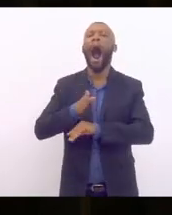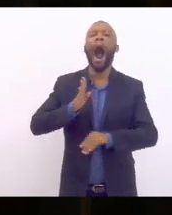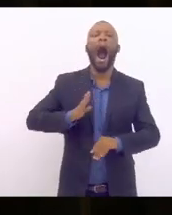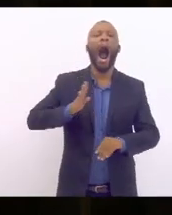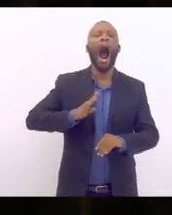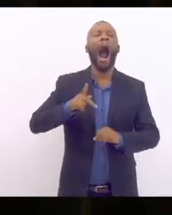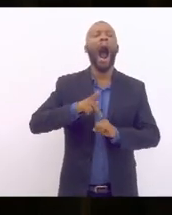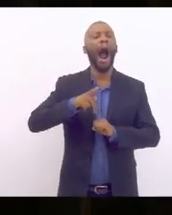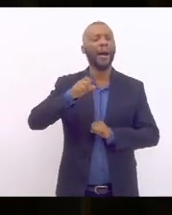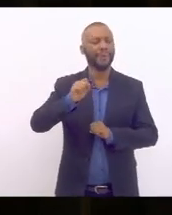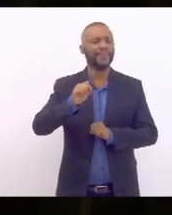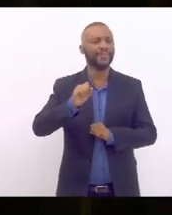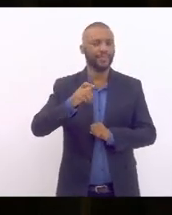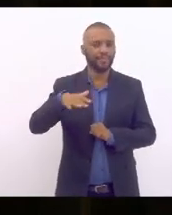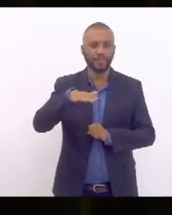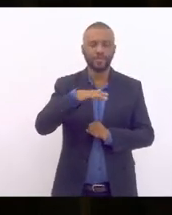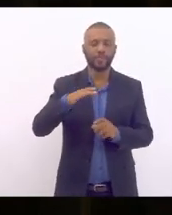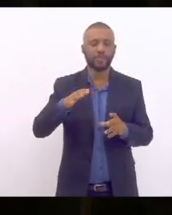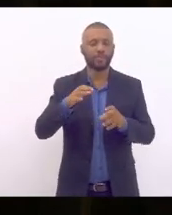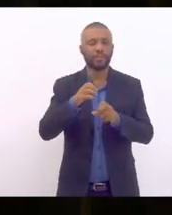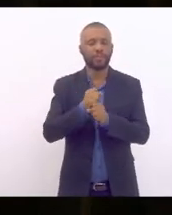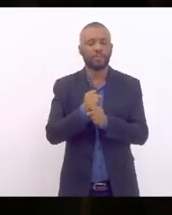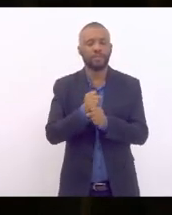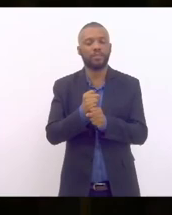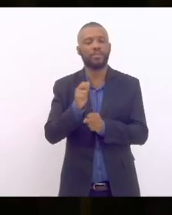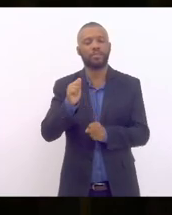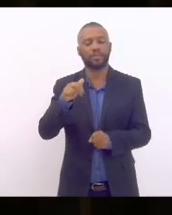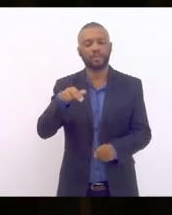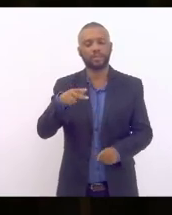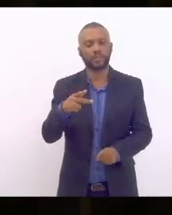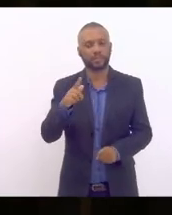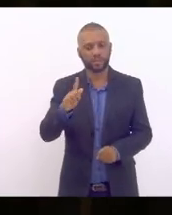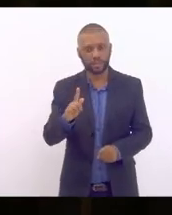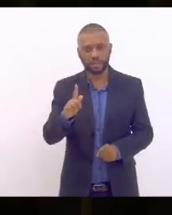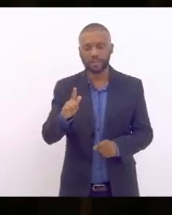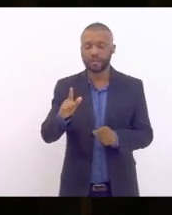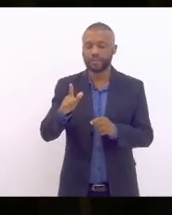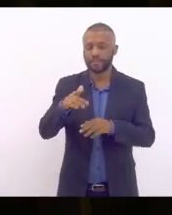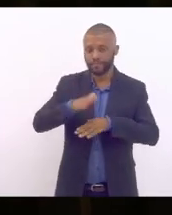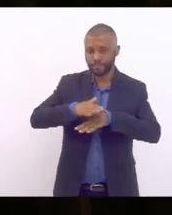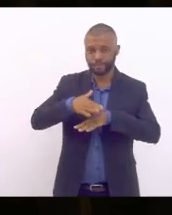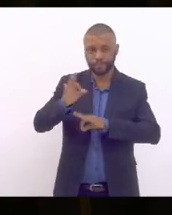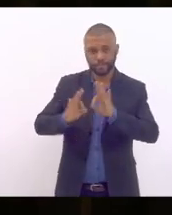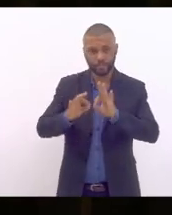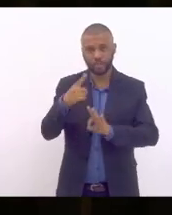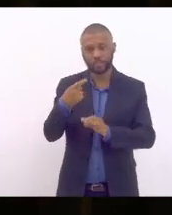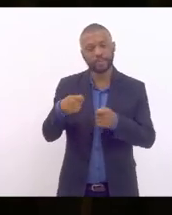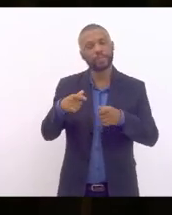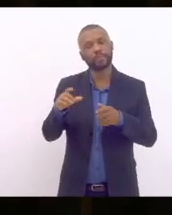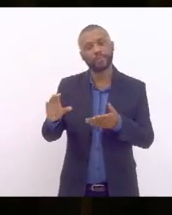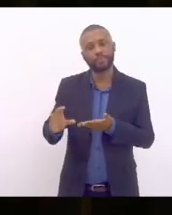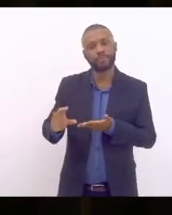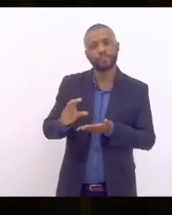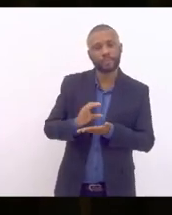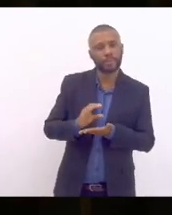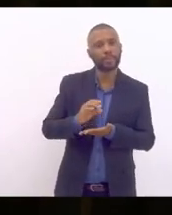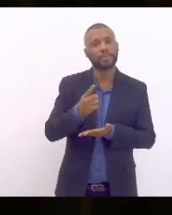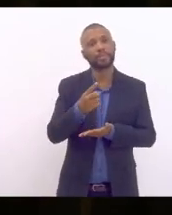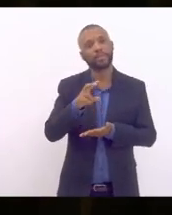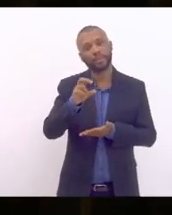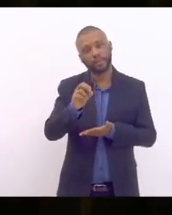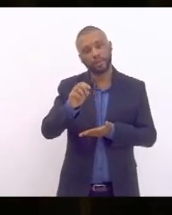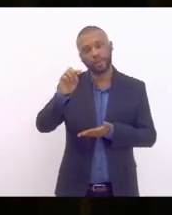na pós-graduação o cálculo que é npg faz é que nós precisamos nesse momento de mais 150 mil